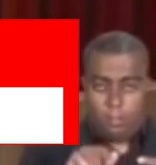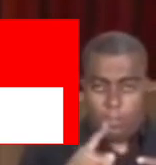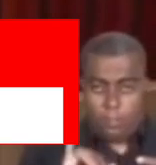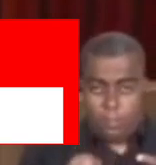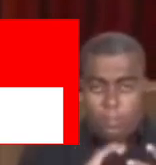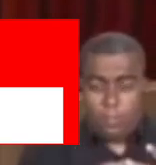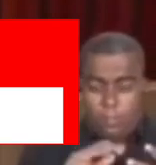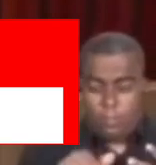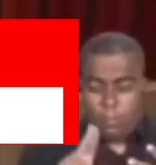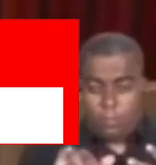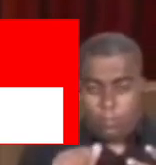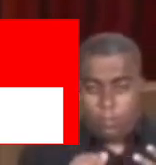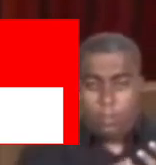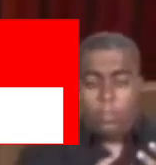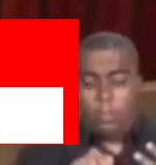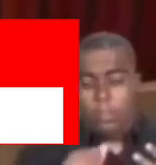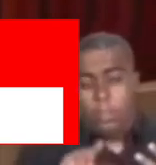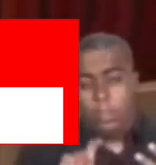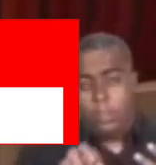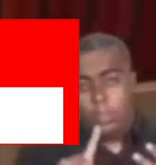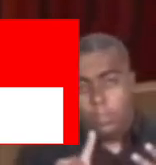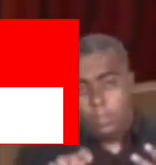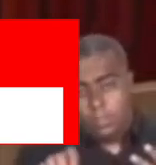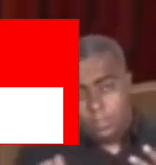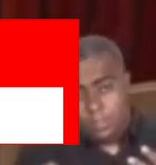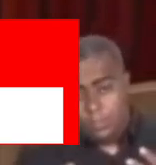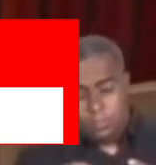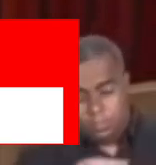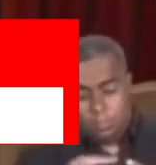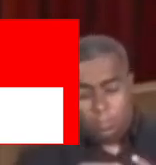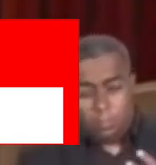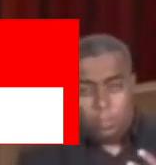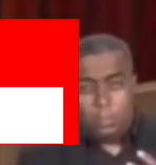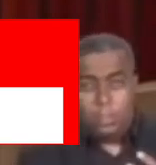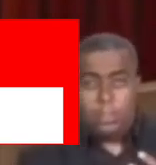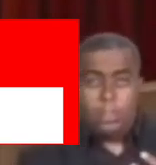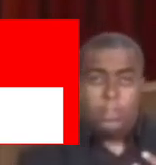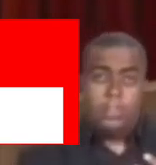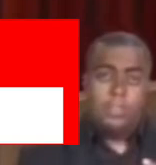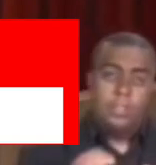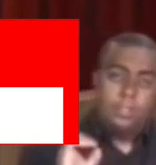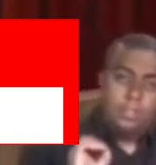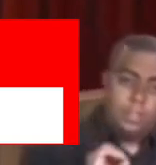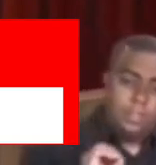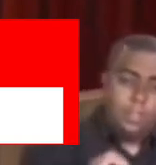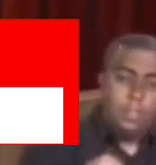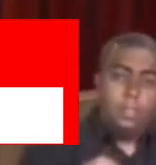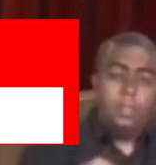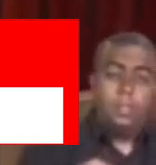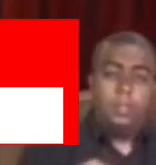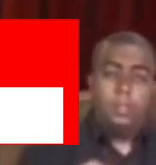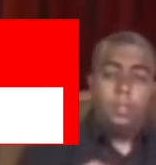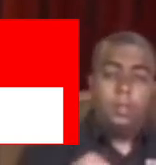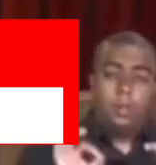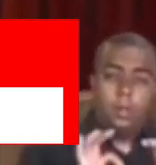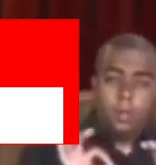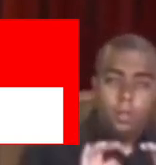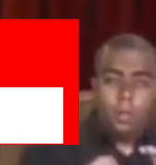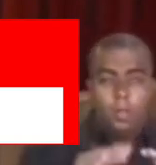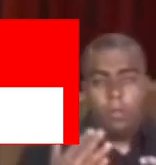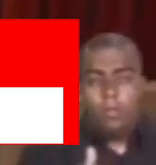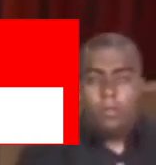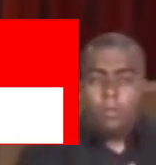e Andriessa Edvirge, a saber, votação zerada ou pífia de todas as candidatas, não